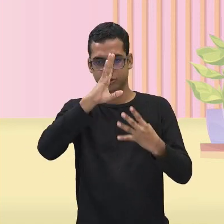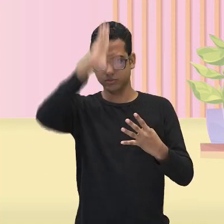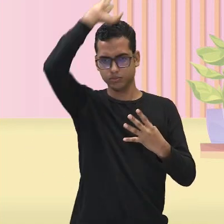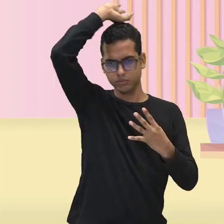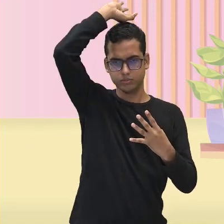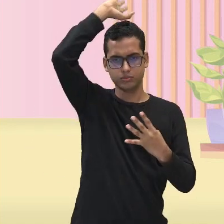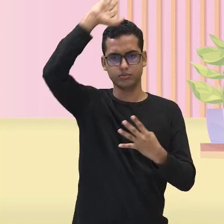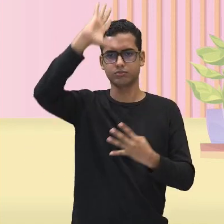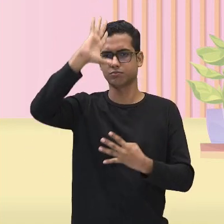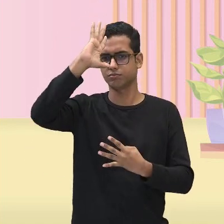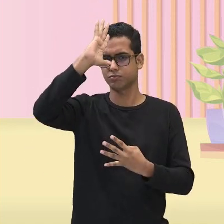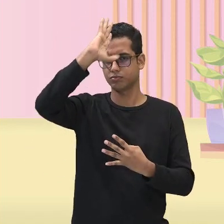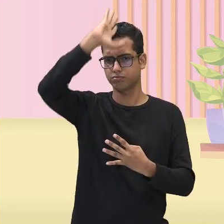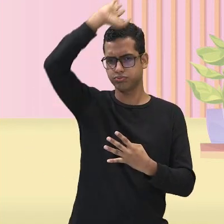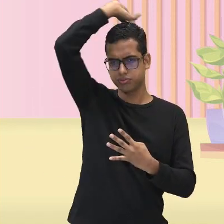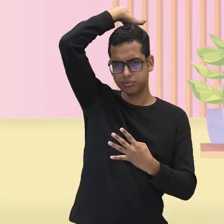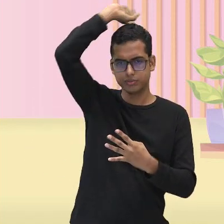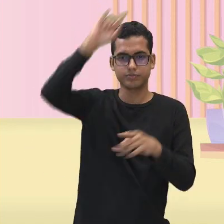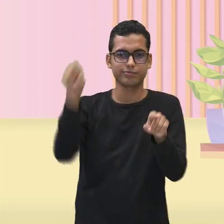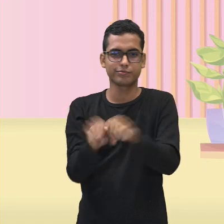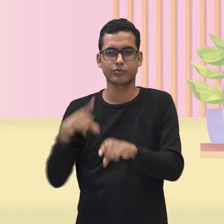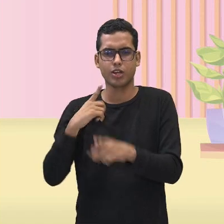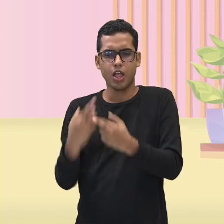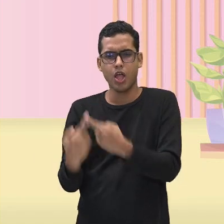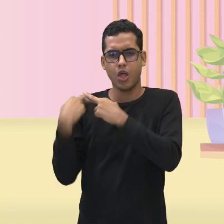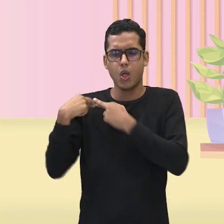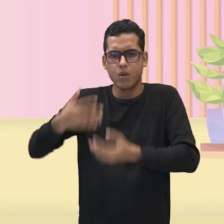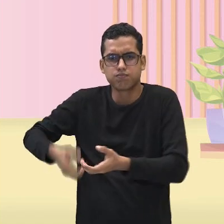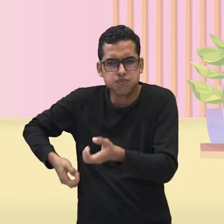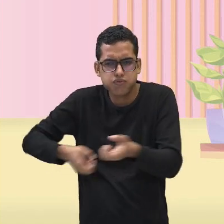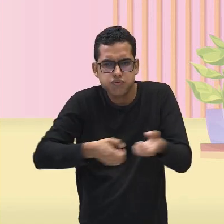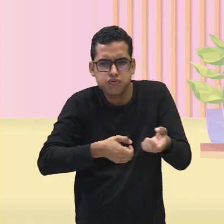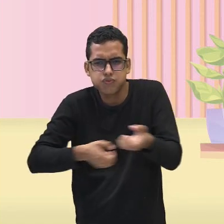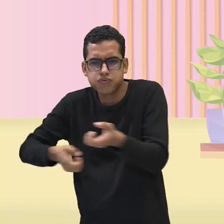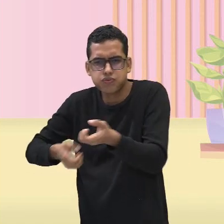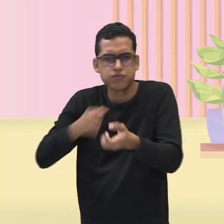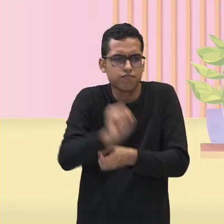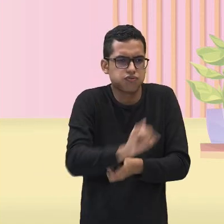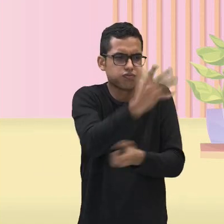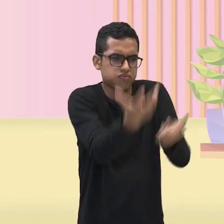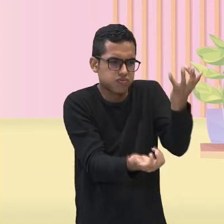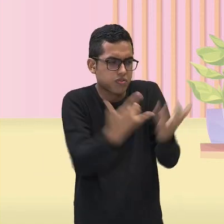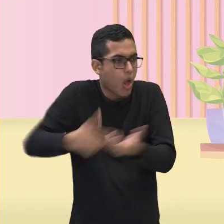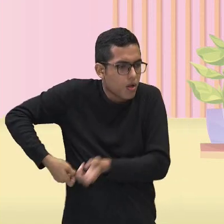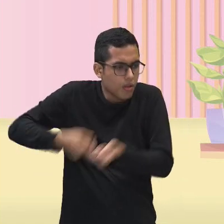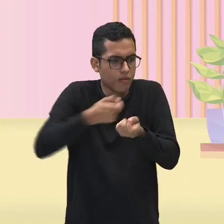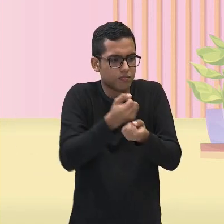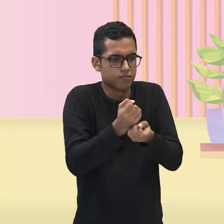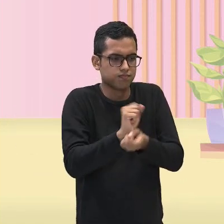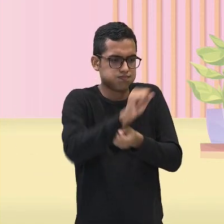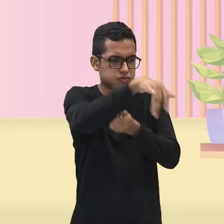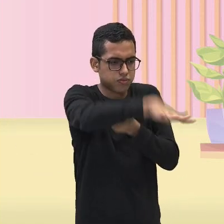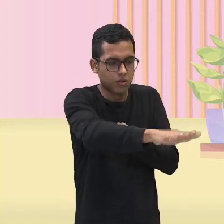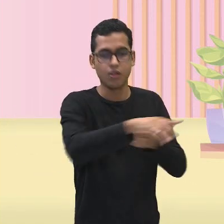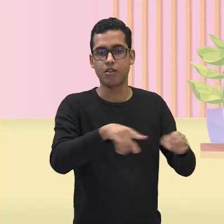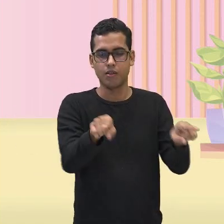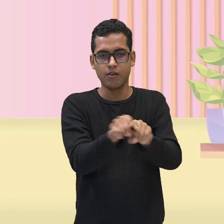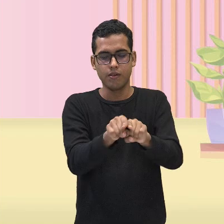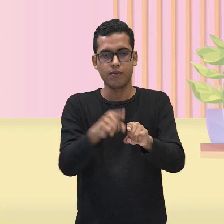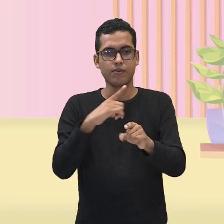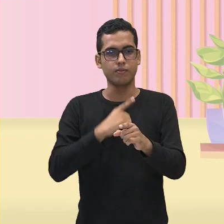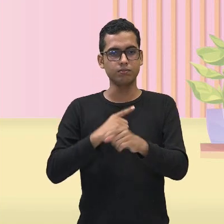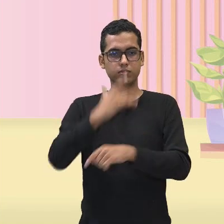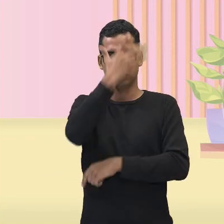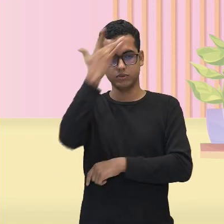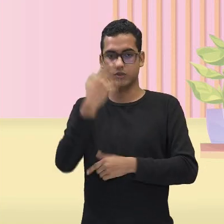ir para resgatar, apagar incêndios, ele carteiro, sabe aquelas compras que a gente faz online? Alguém vai ter que levar até